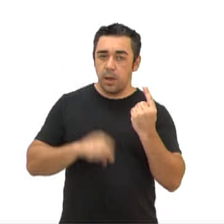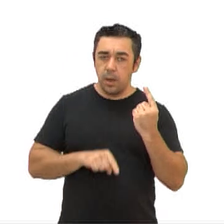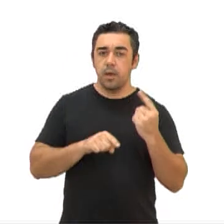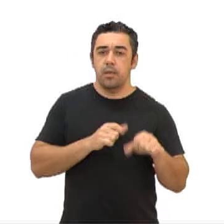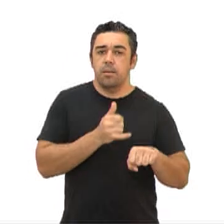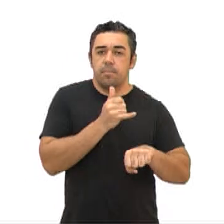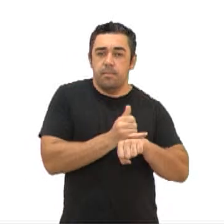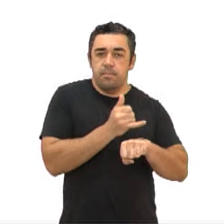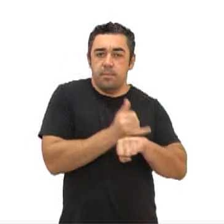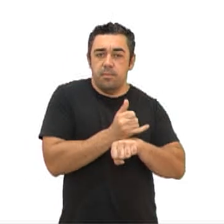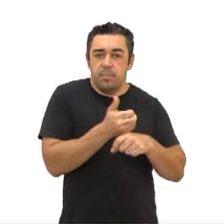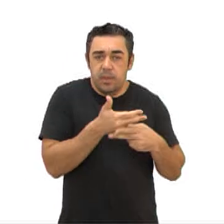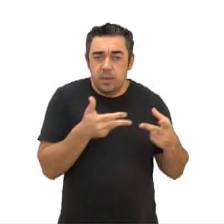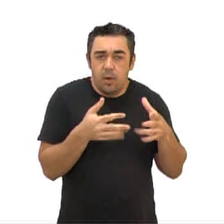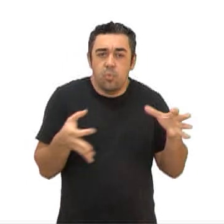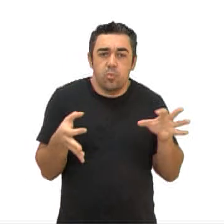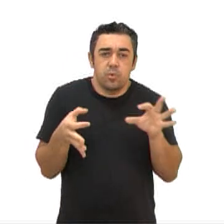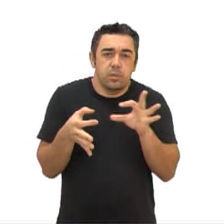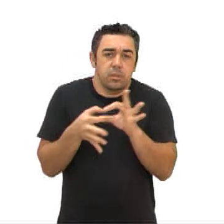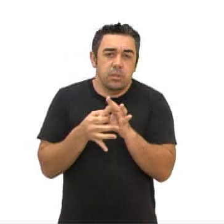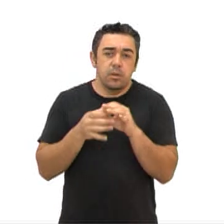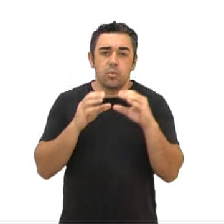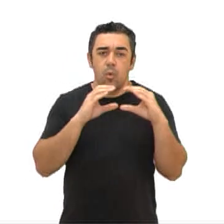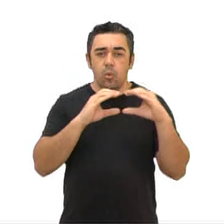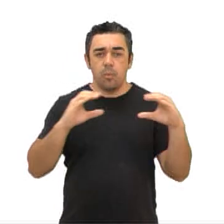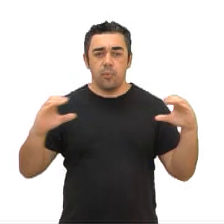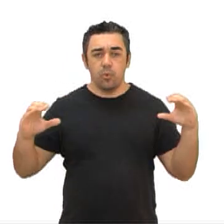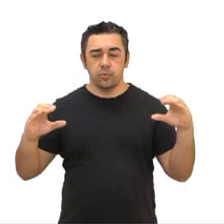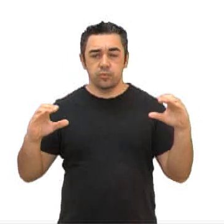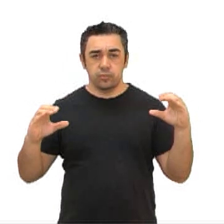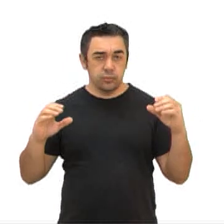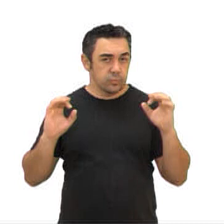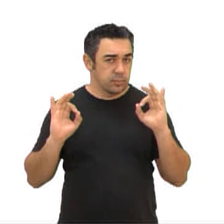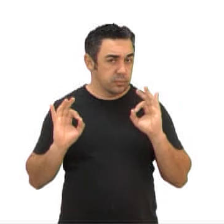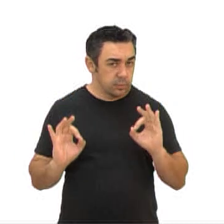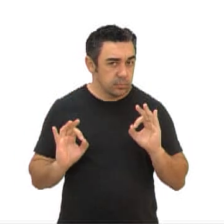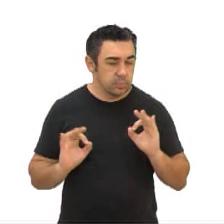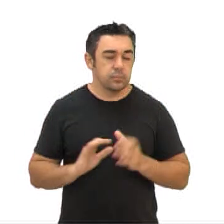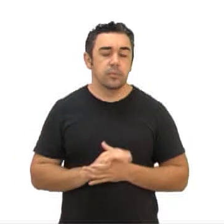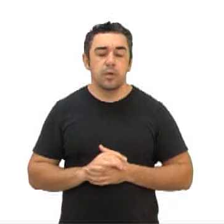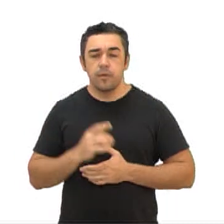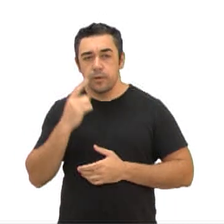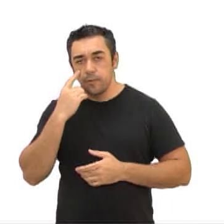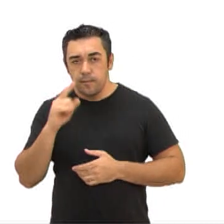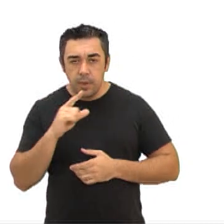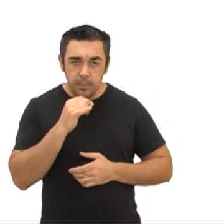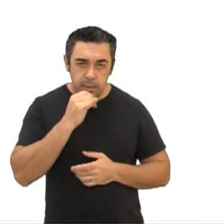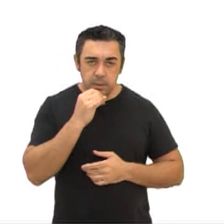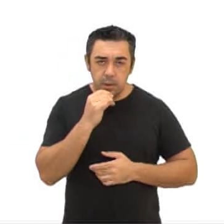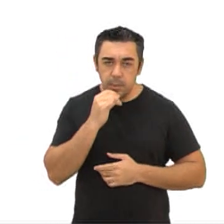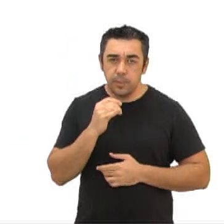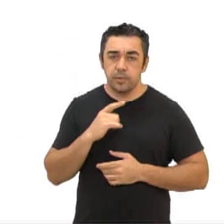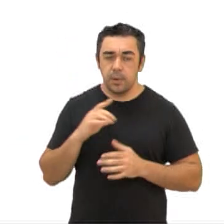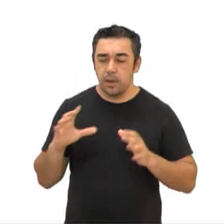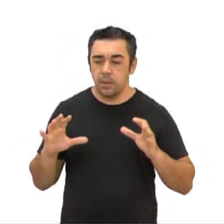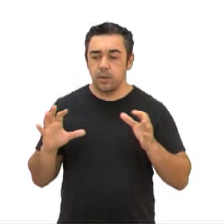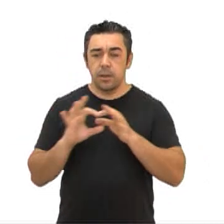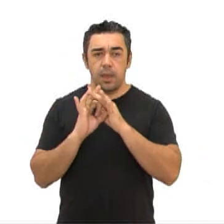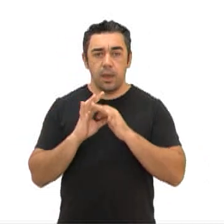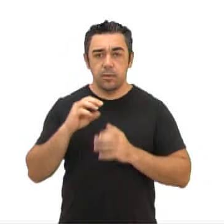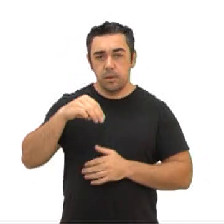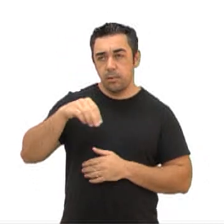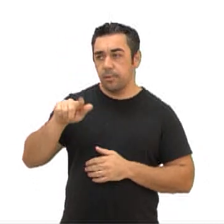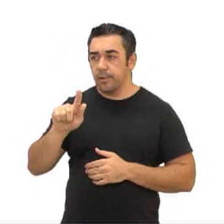metálico ligado na minha estrutura, no meu composto orgânico. Tá? Então, quando você vê lá que tem um metal ligado a